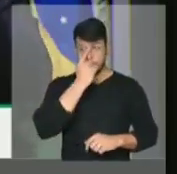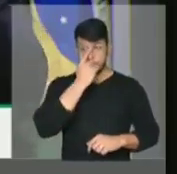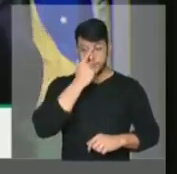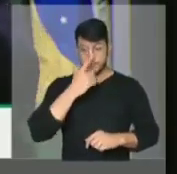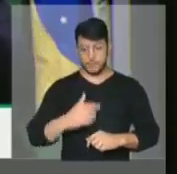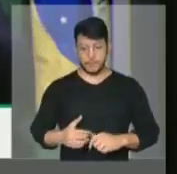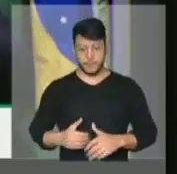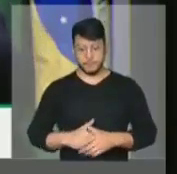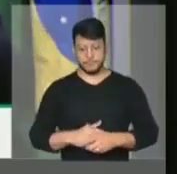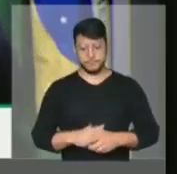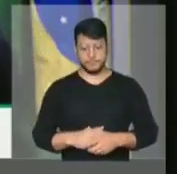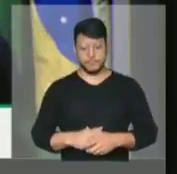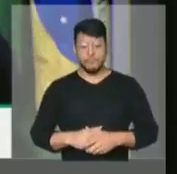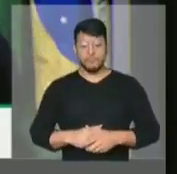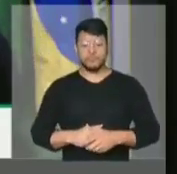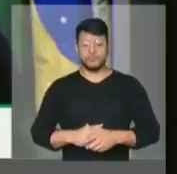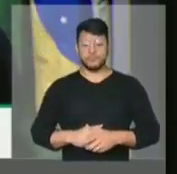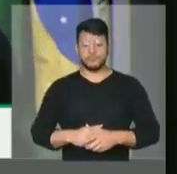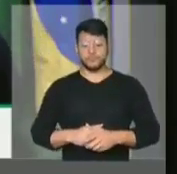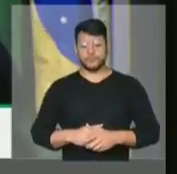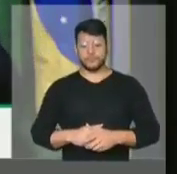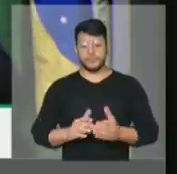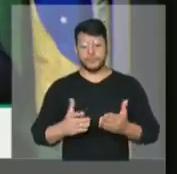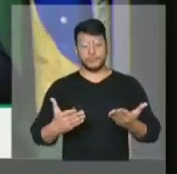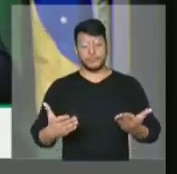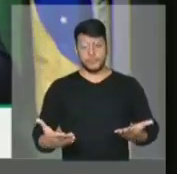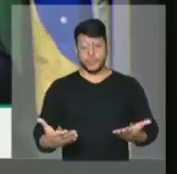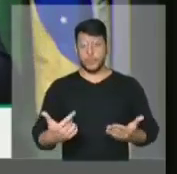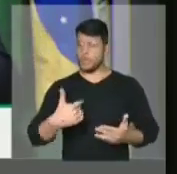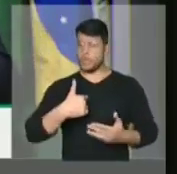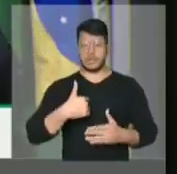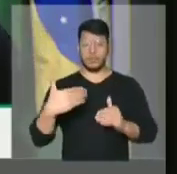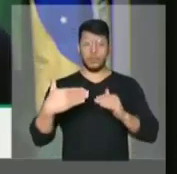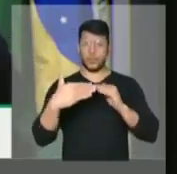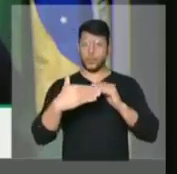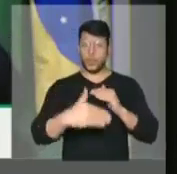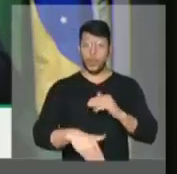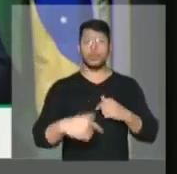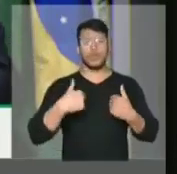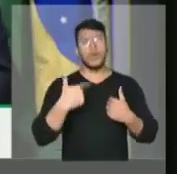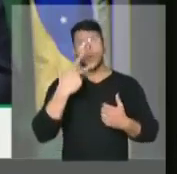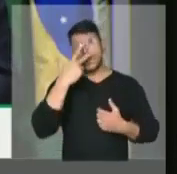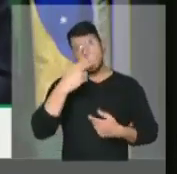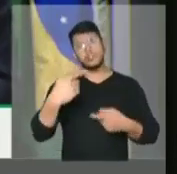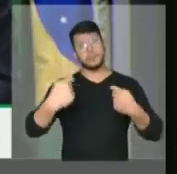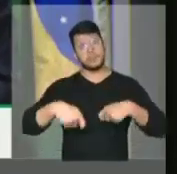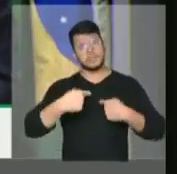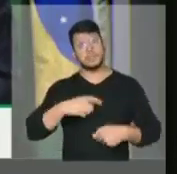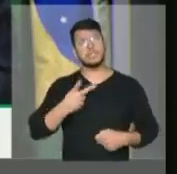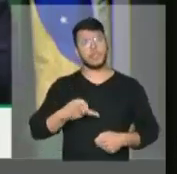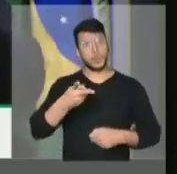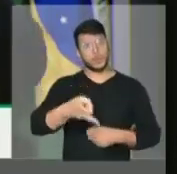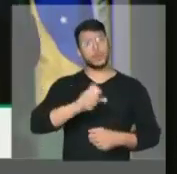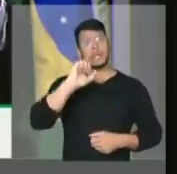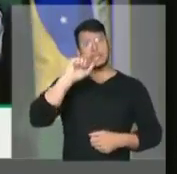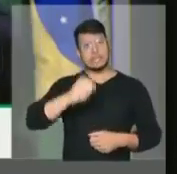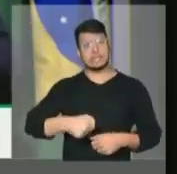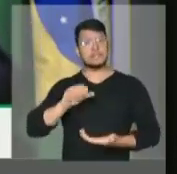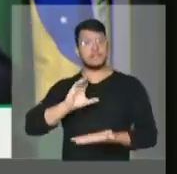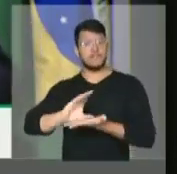se posicionando contra o financiamento privado, o financiamento